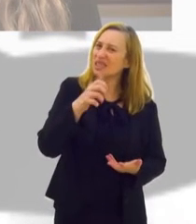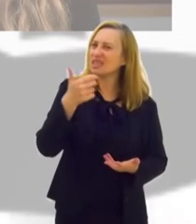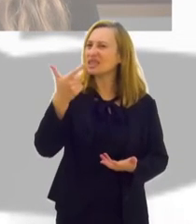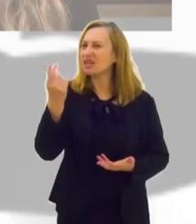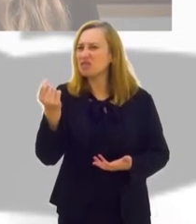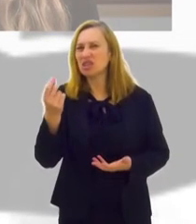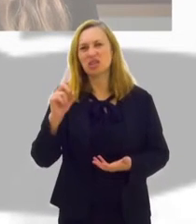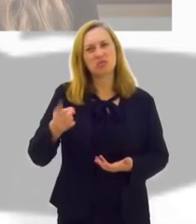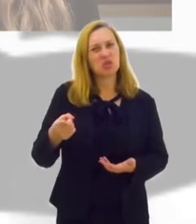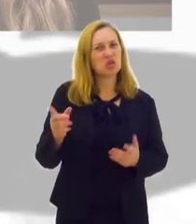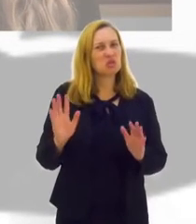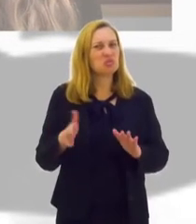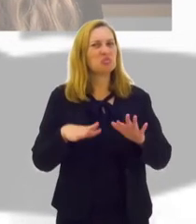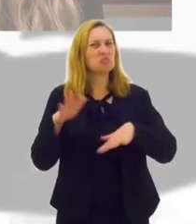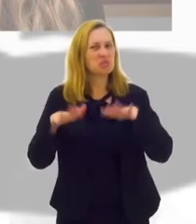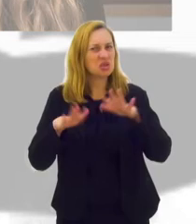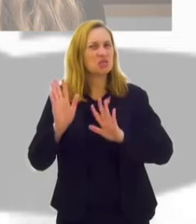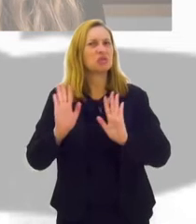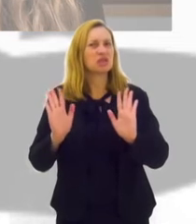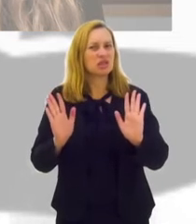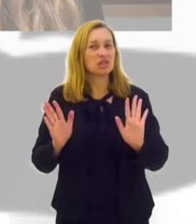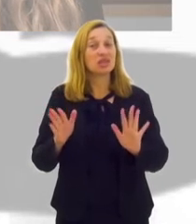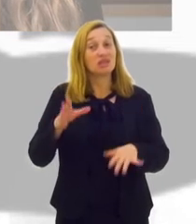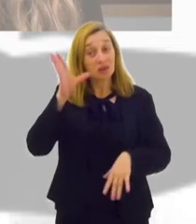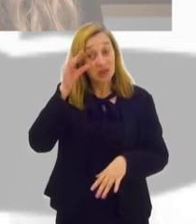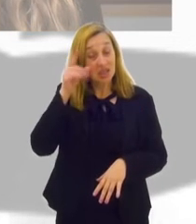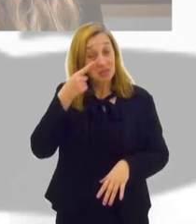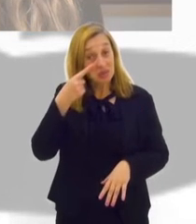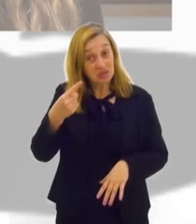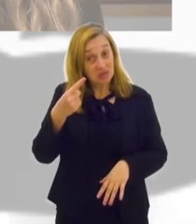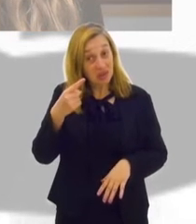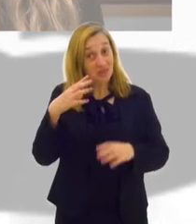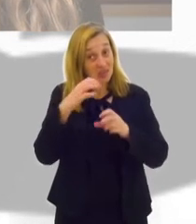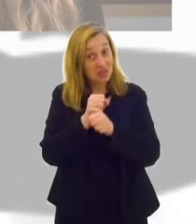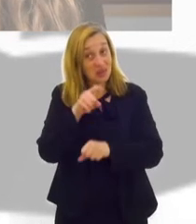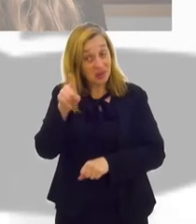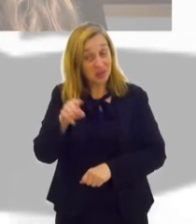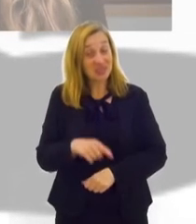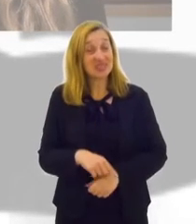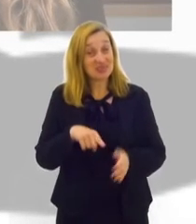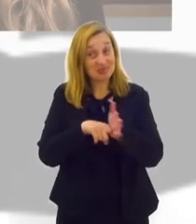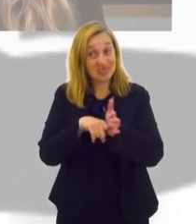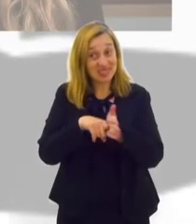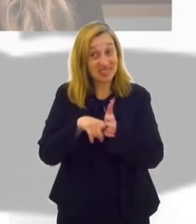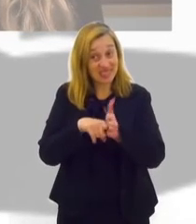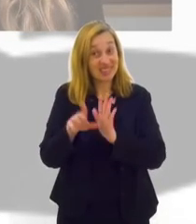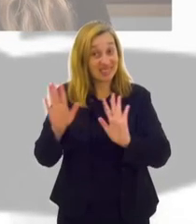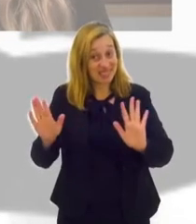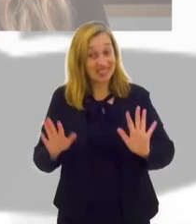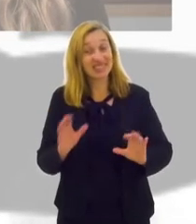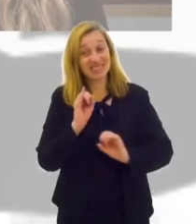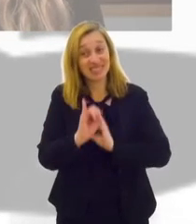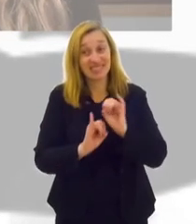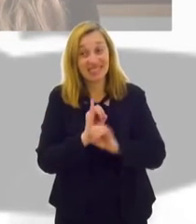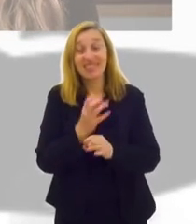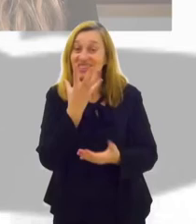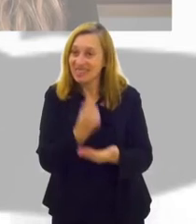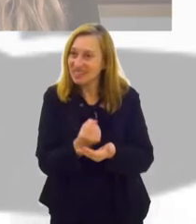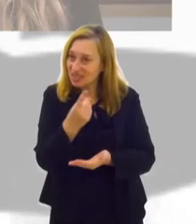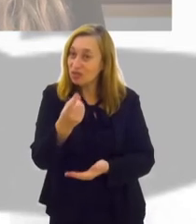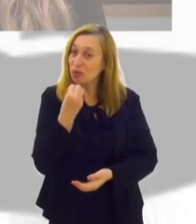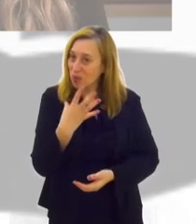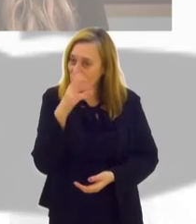mil UFIR. Então, é nessa aí. Quem tiver o interesse pode fazer uma Pesquisar pesquisa uma rapidinho UFIR e na internet,